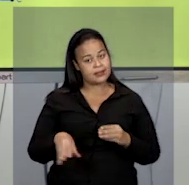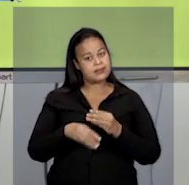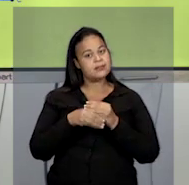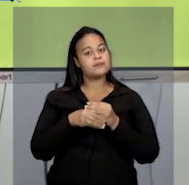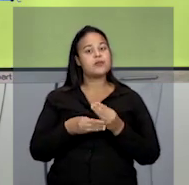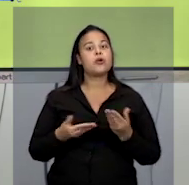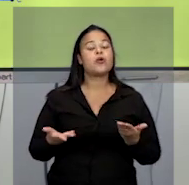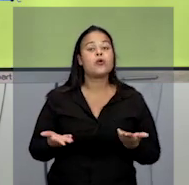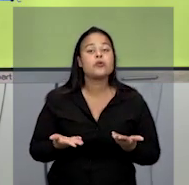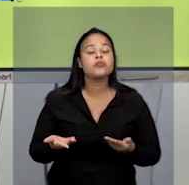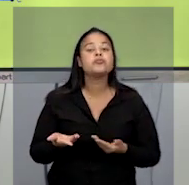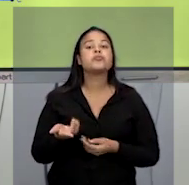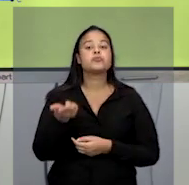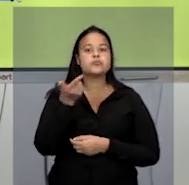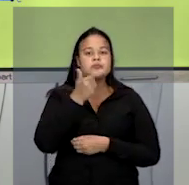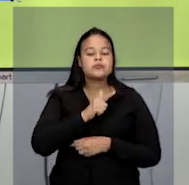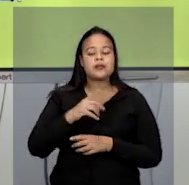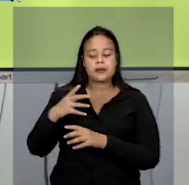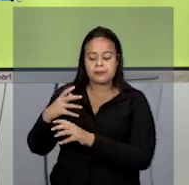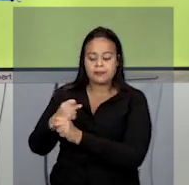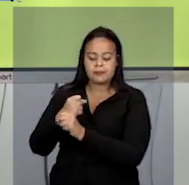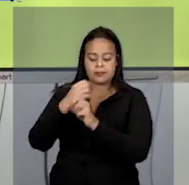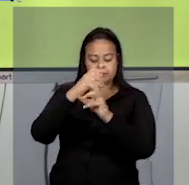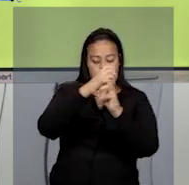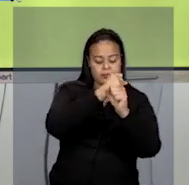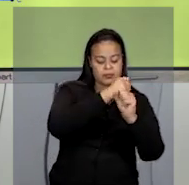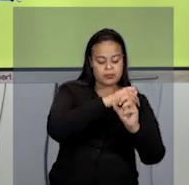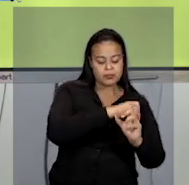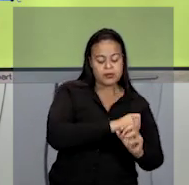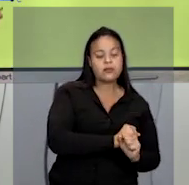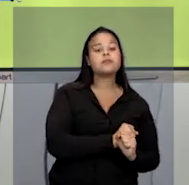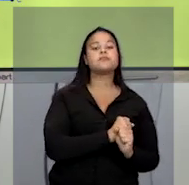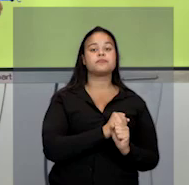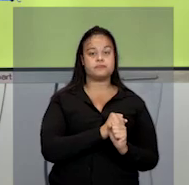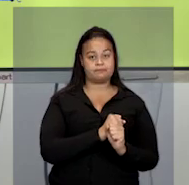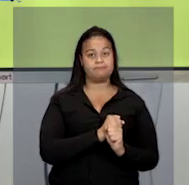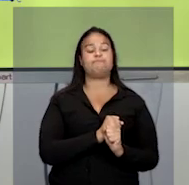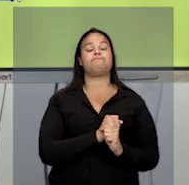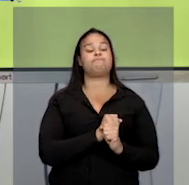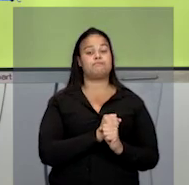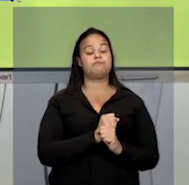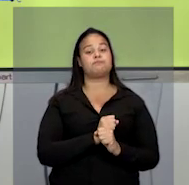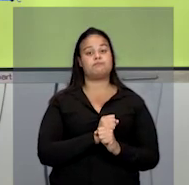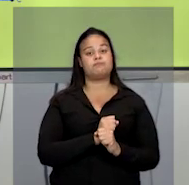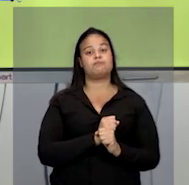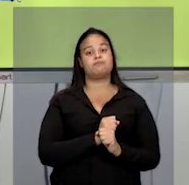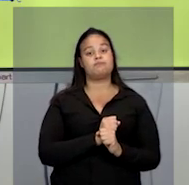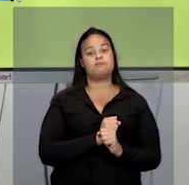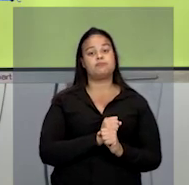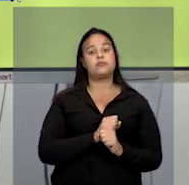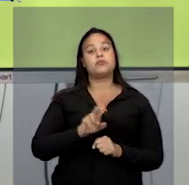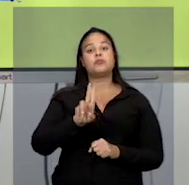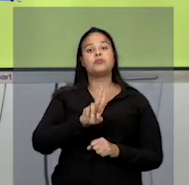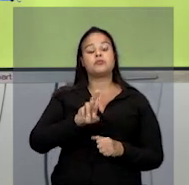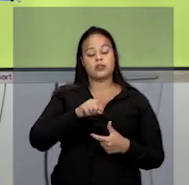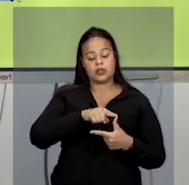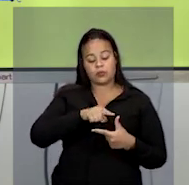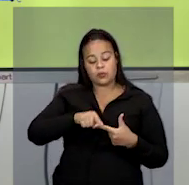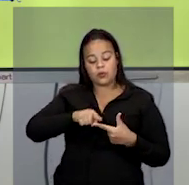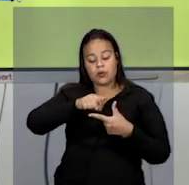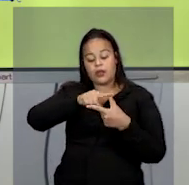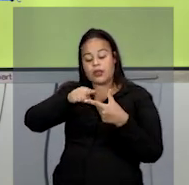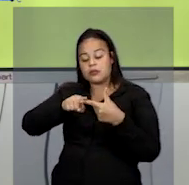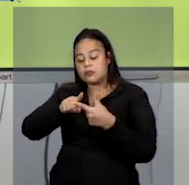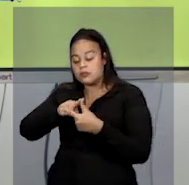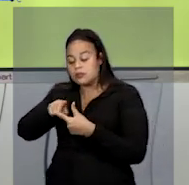também conseguiremos calcular o valor dos seus lados através dos ângulos e usando